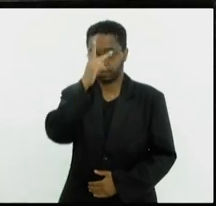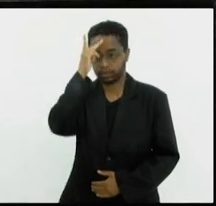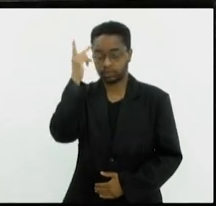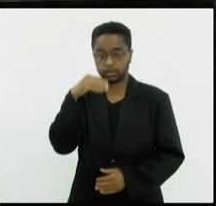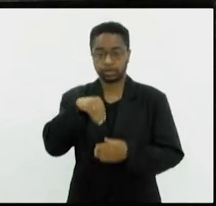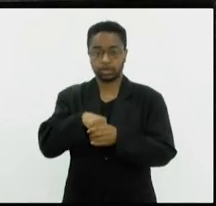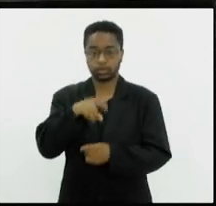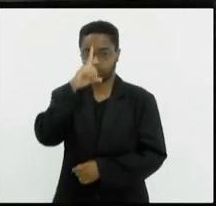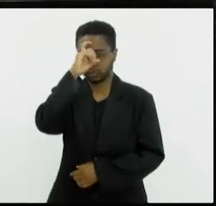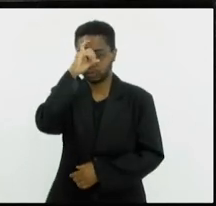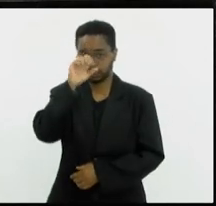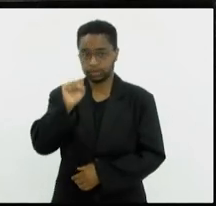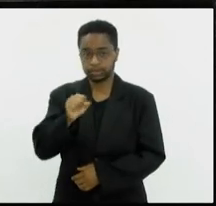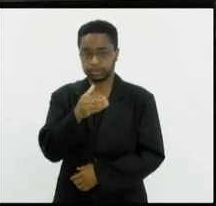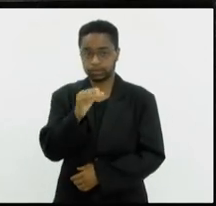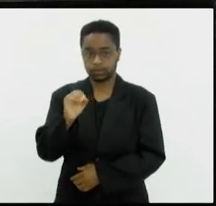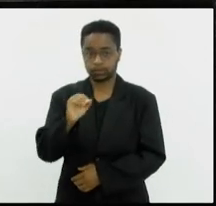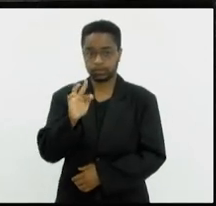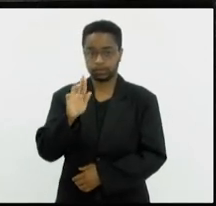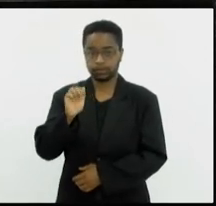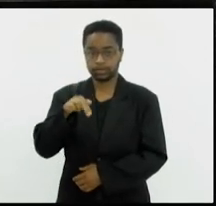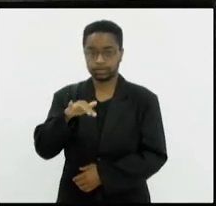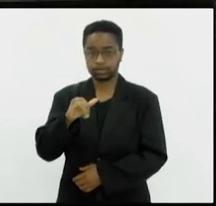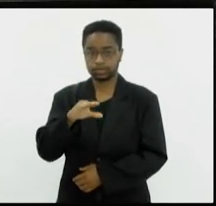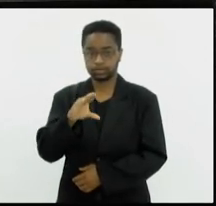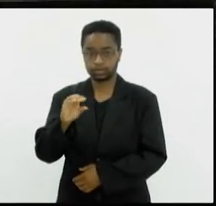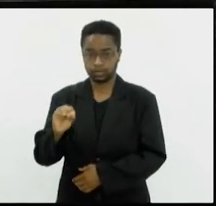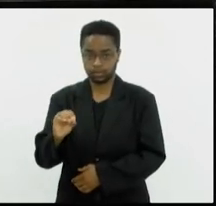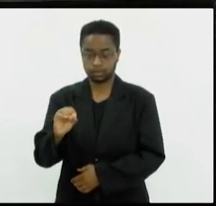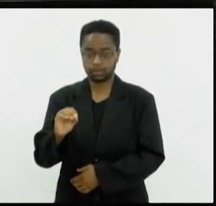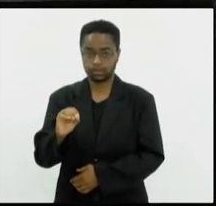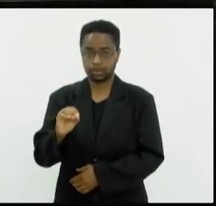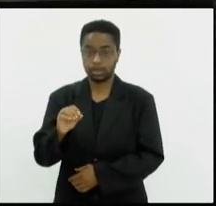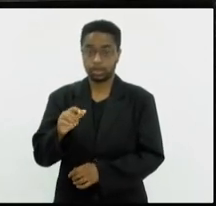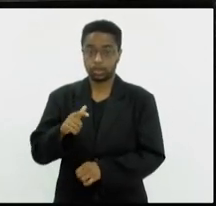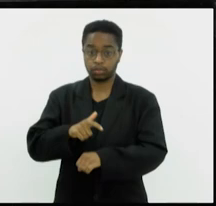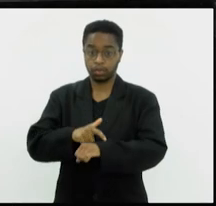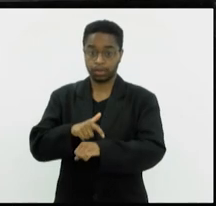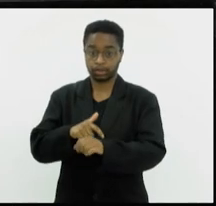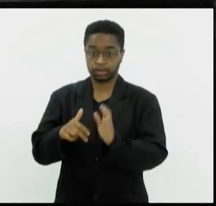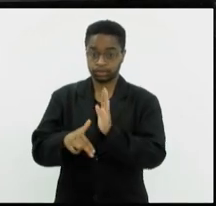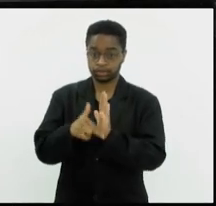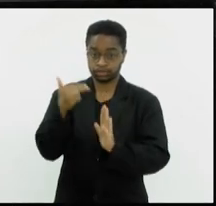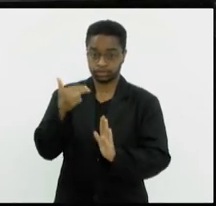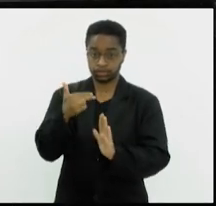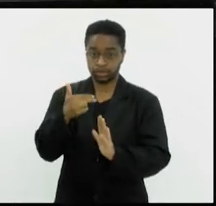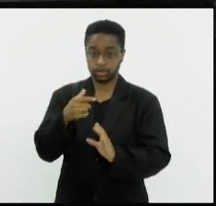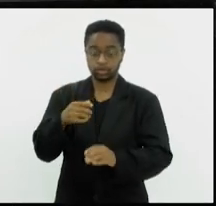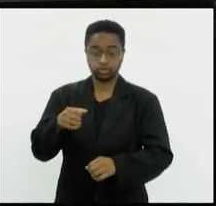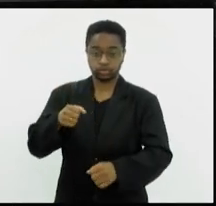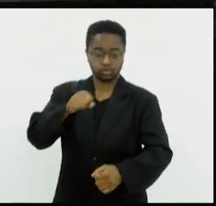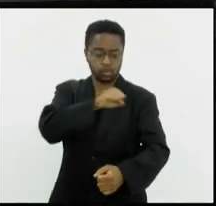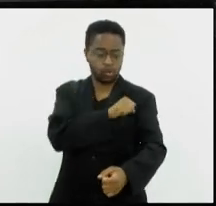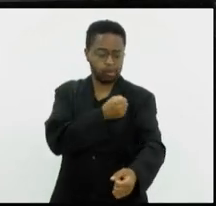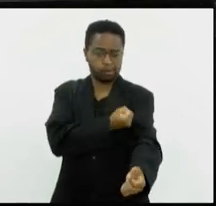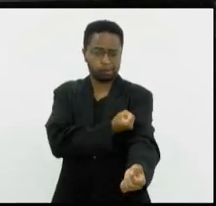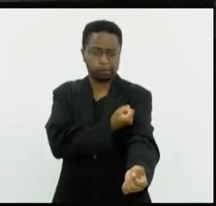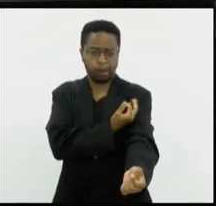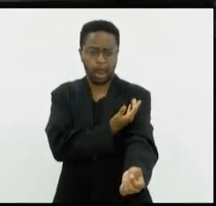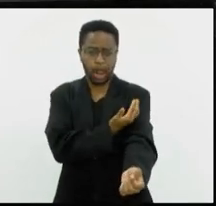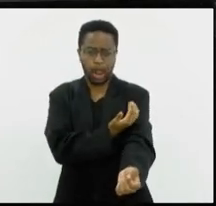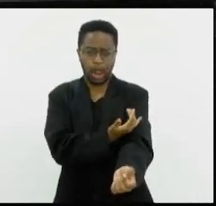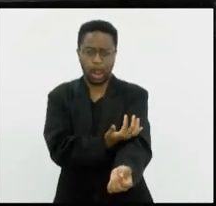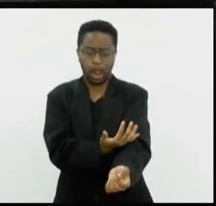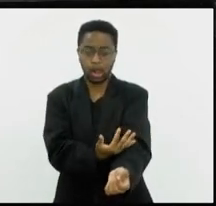Francisco de Assis durante a cirurgia queimou o braço dele com ácido ou algo parecido